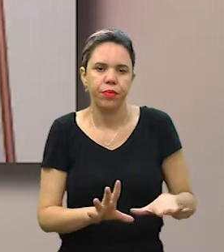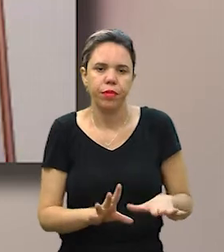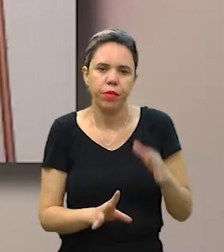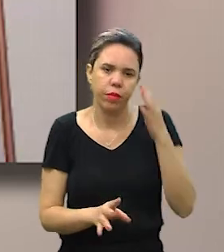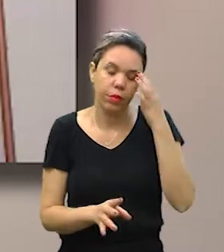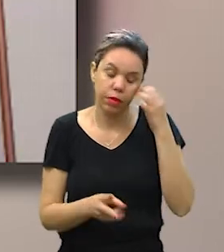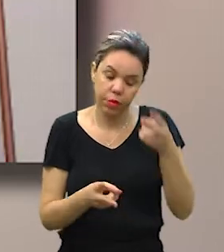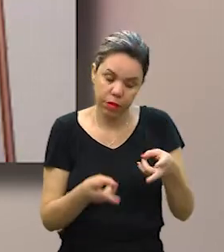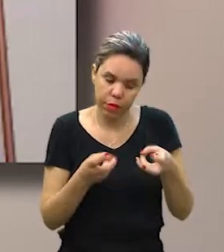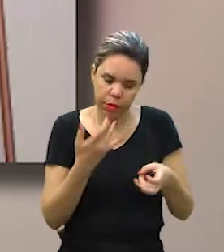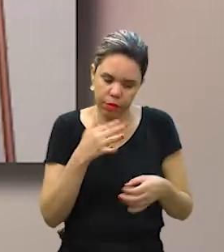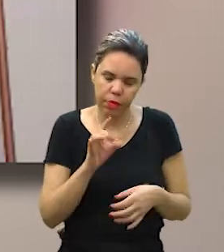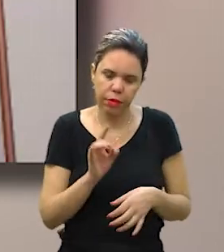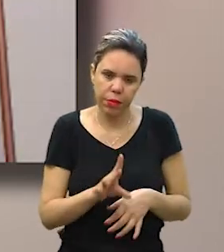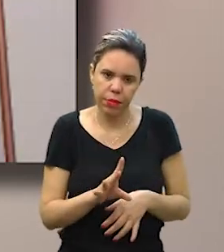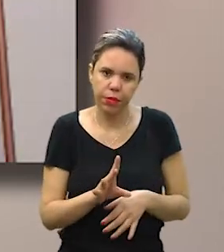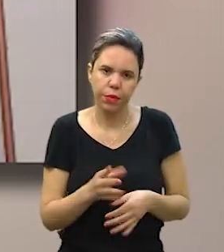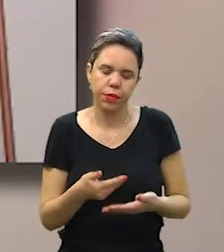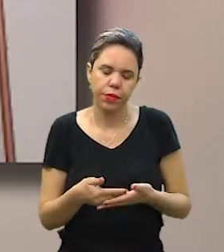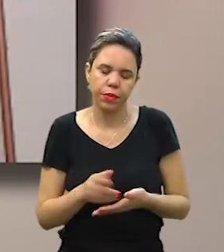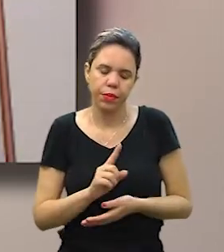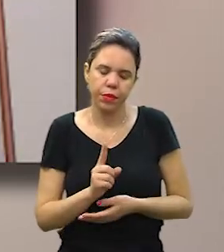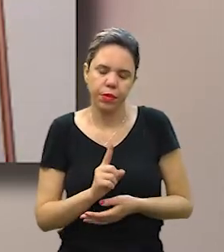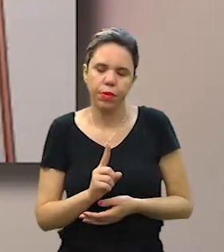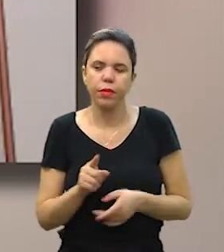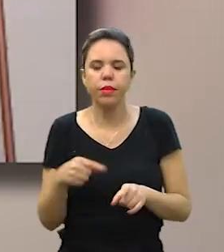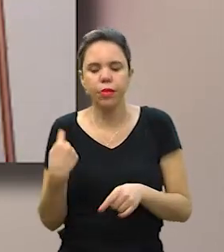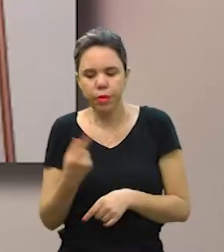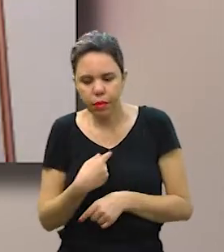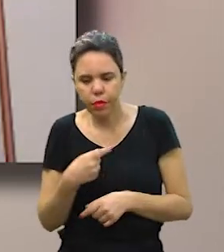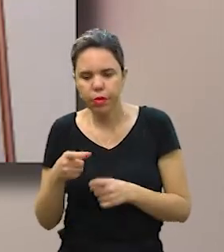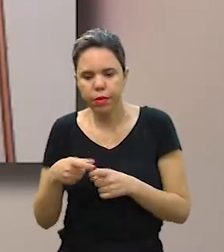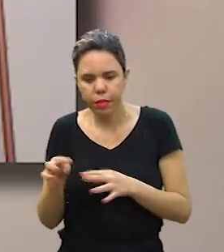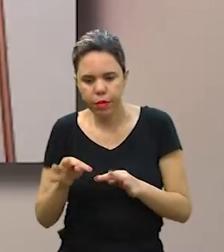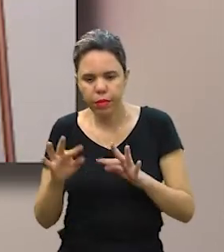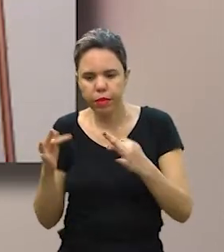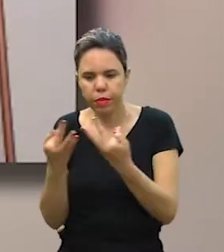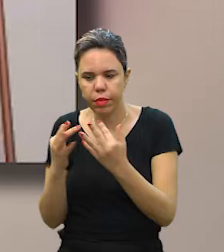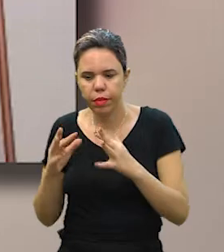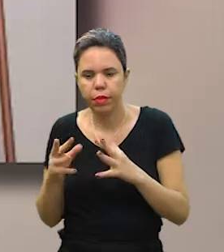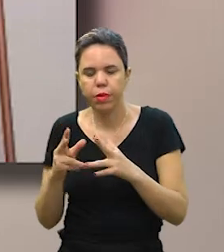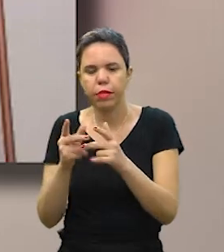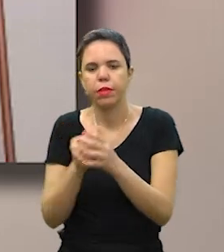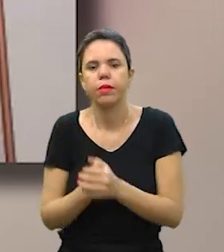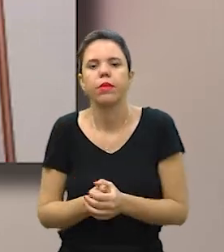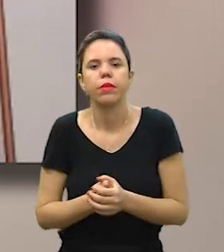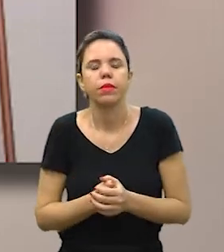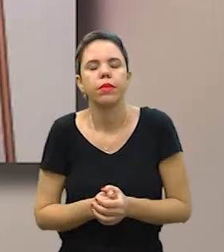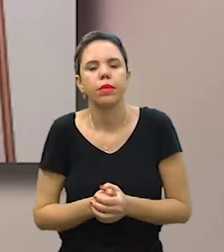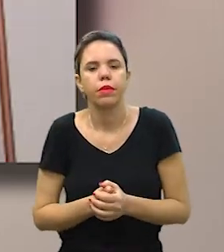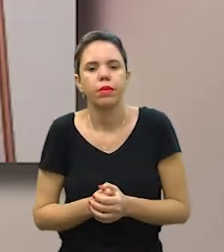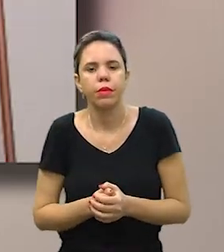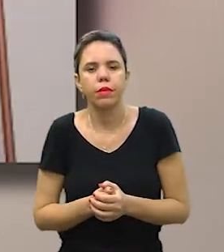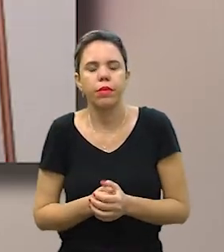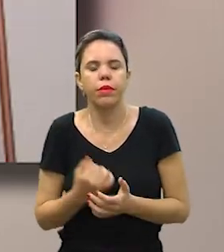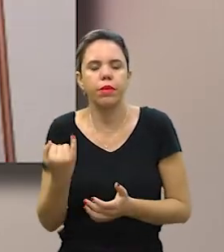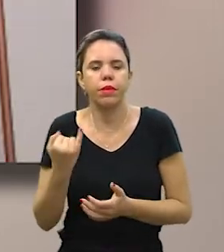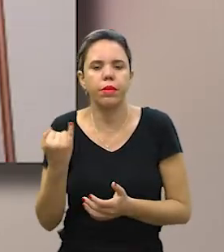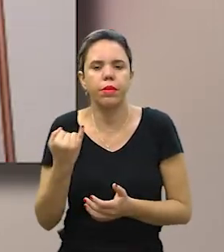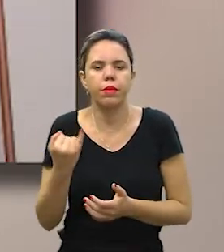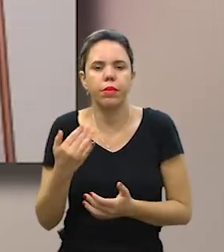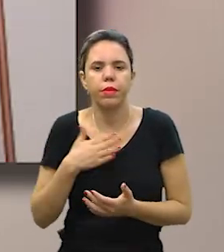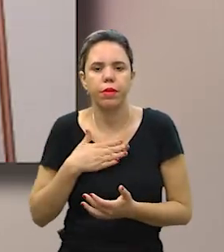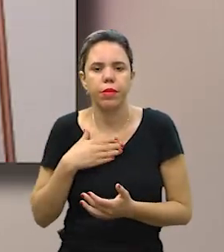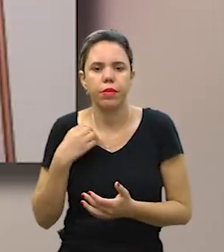olhando só para a criança, só para o bebê. Nós somos médicos da família toda, né? E é muito